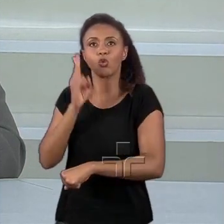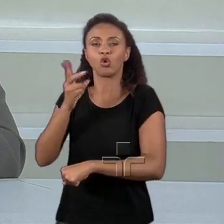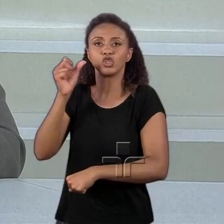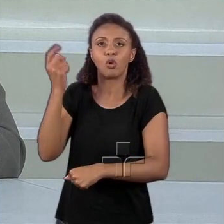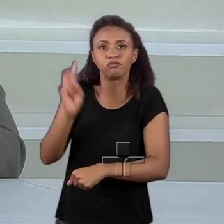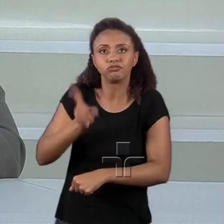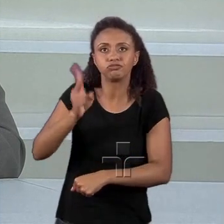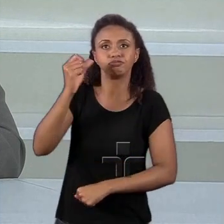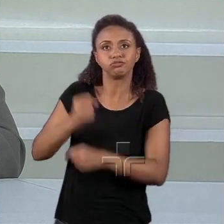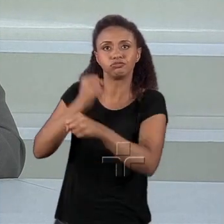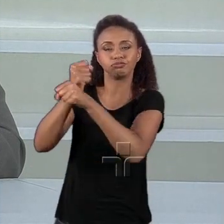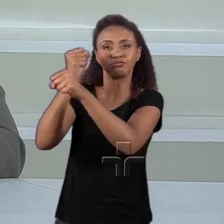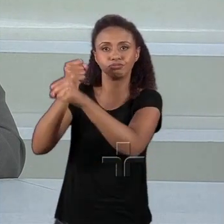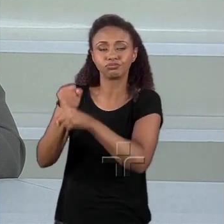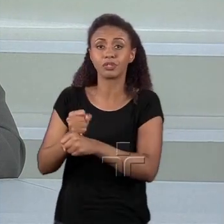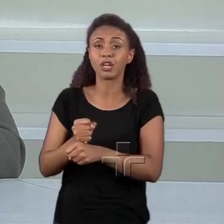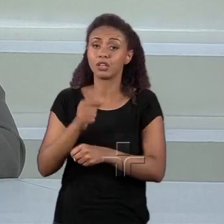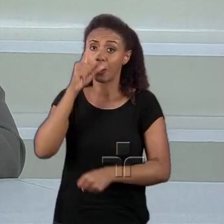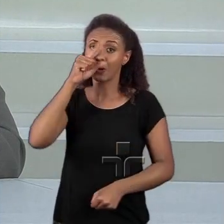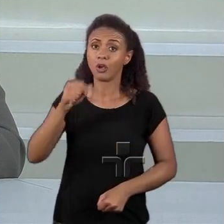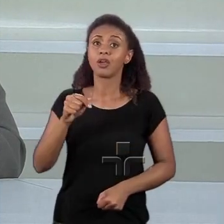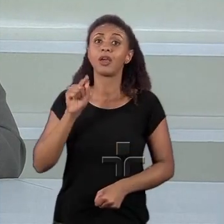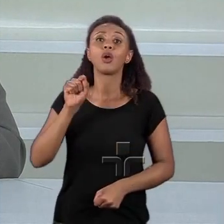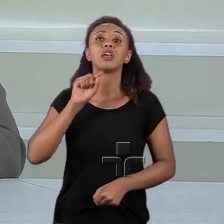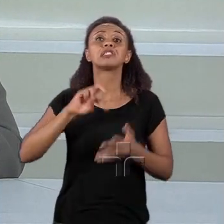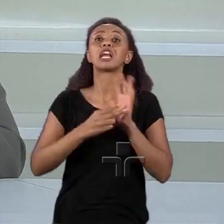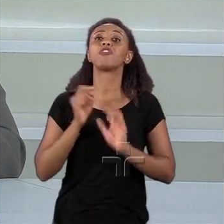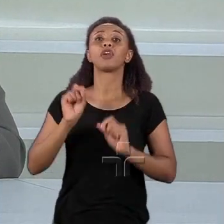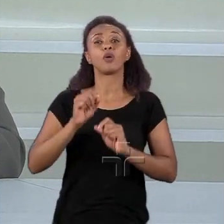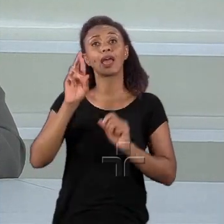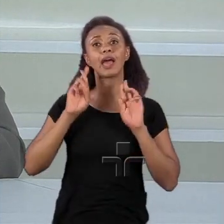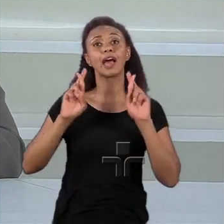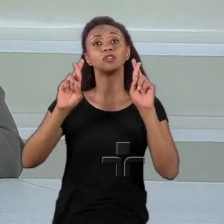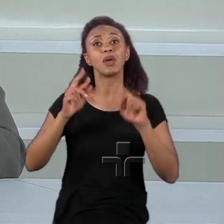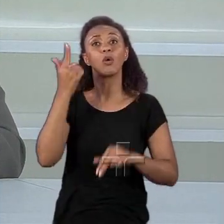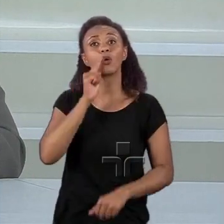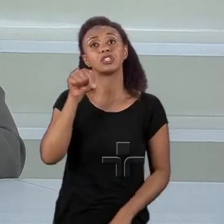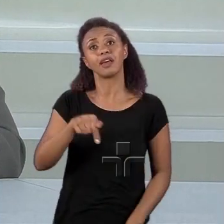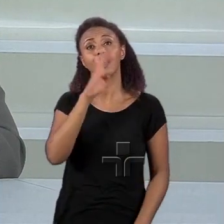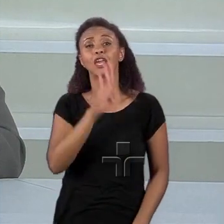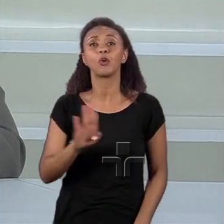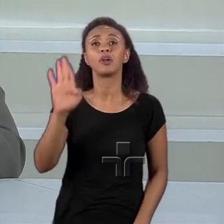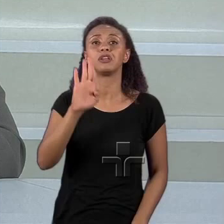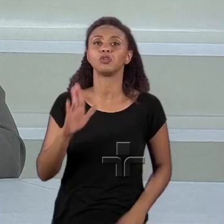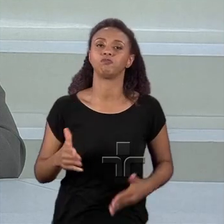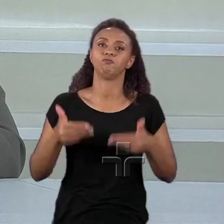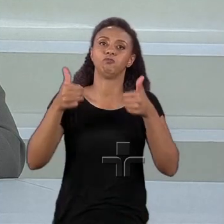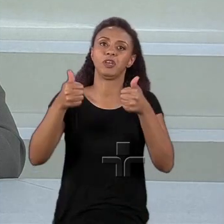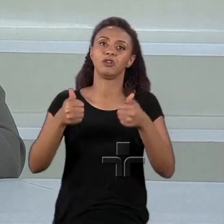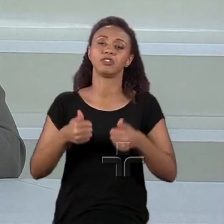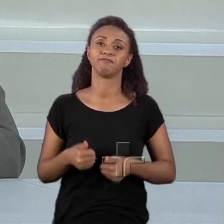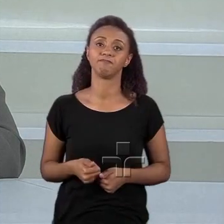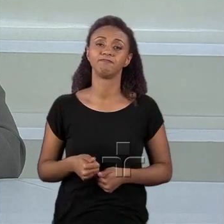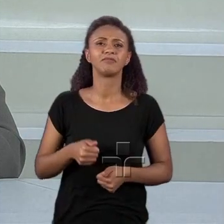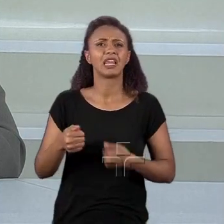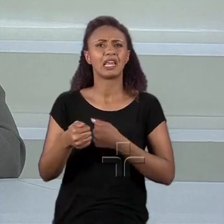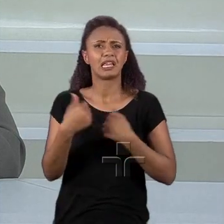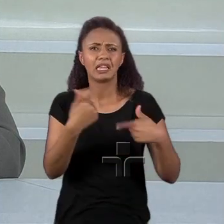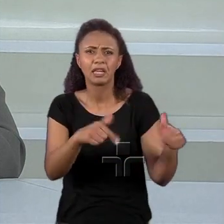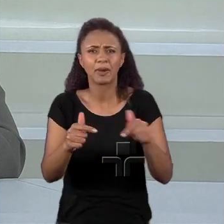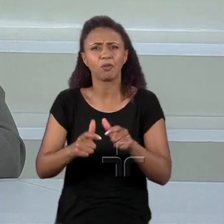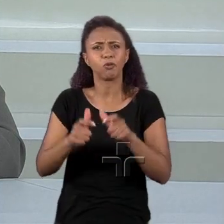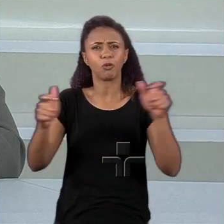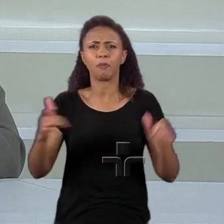de você. O nosso a esperança que tem de fazer deste país um país muito melhor, com muito emprego, com